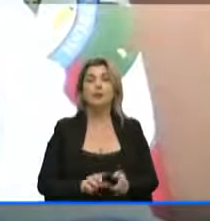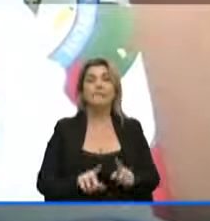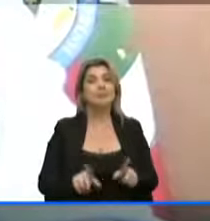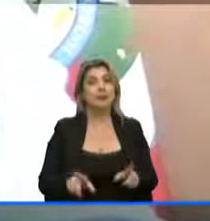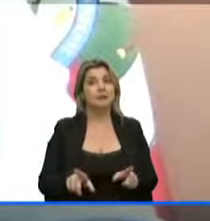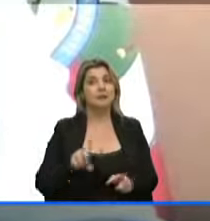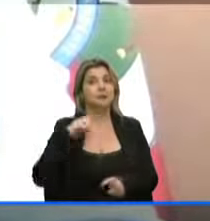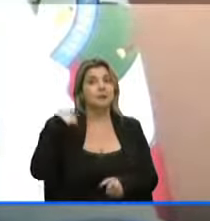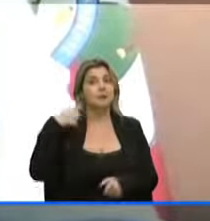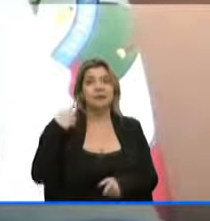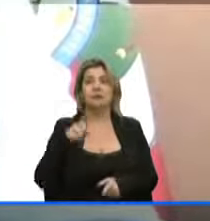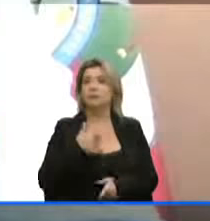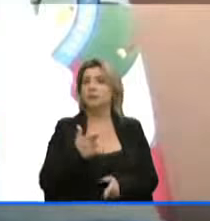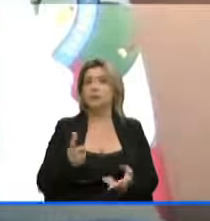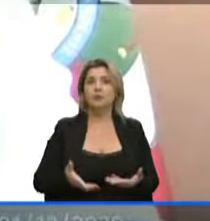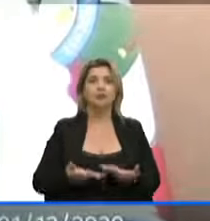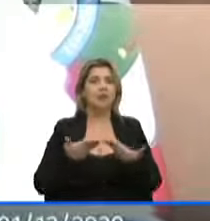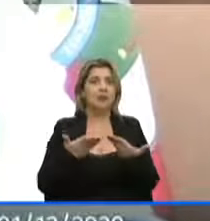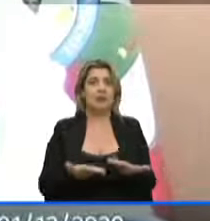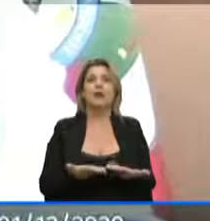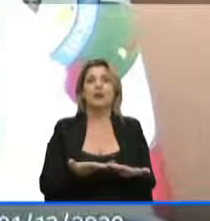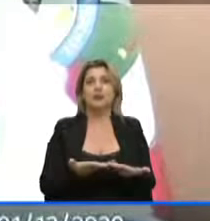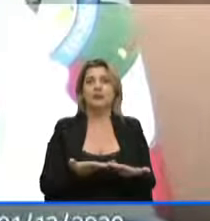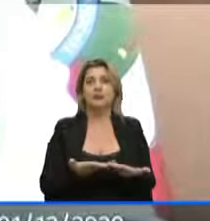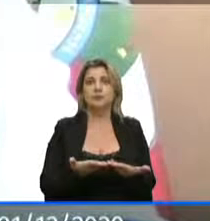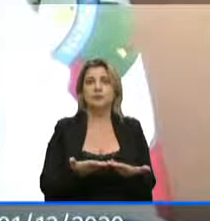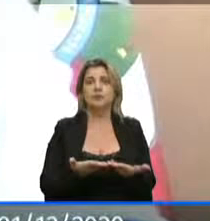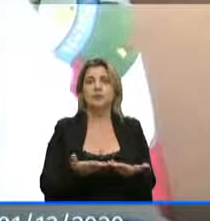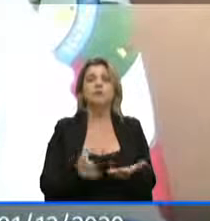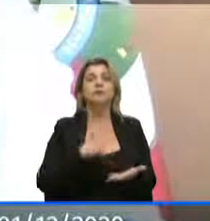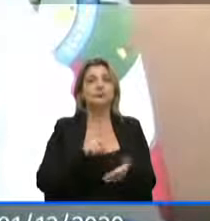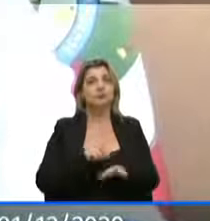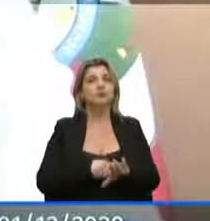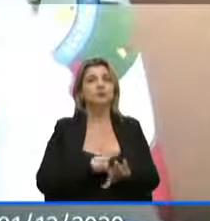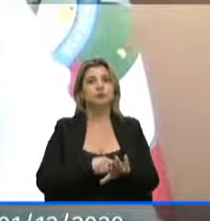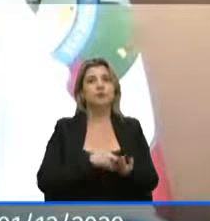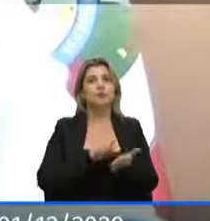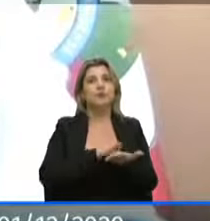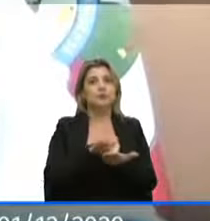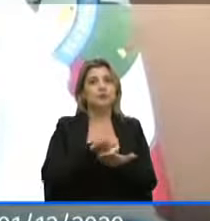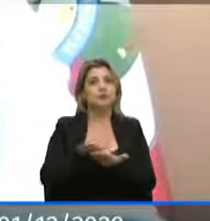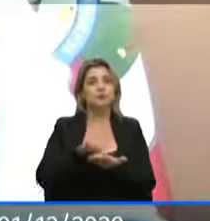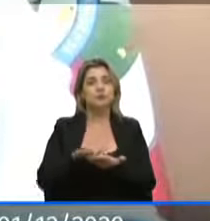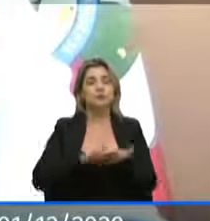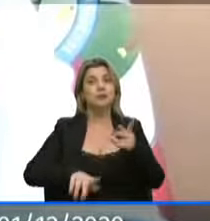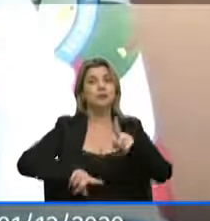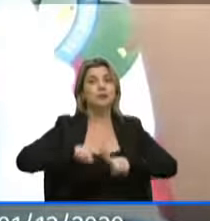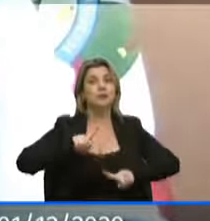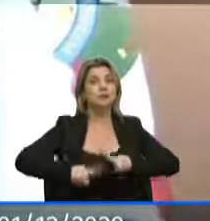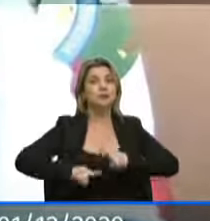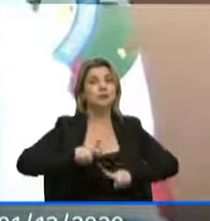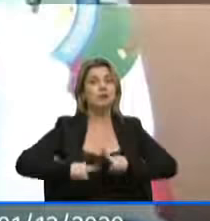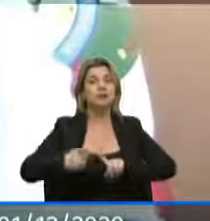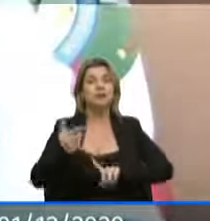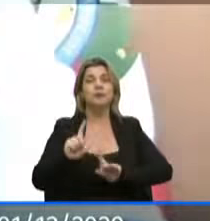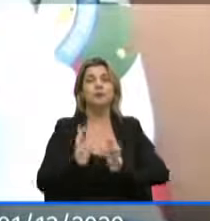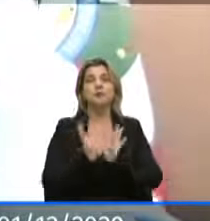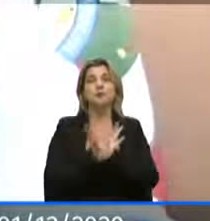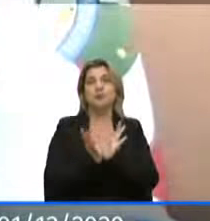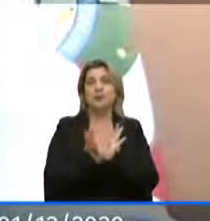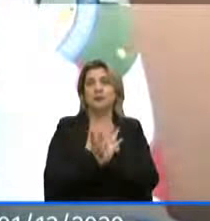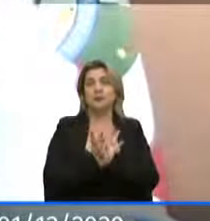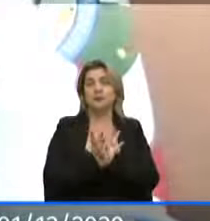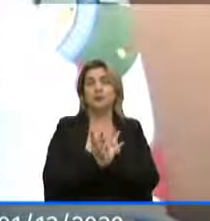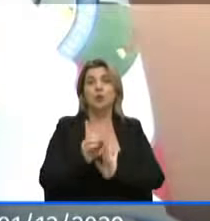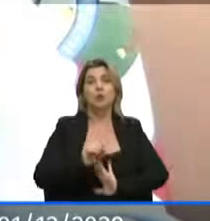regimental para recuperação da matéria e redistribuição para outros colegas, né? No caso do deputado Thiago, de